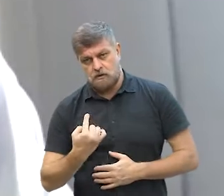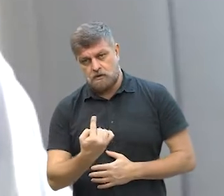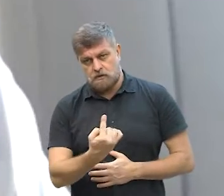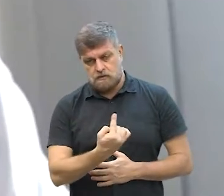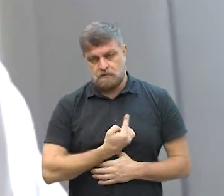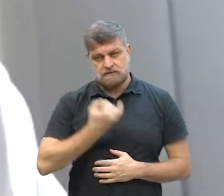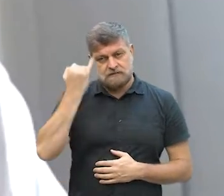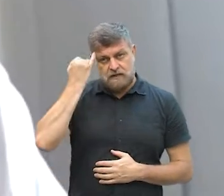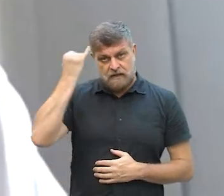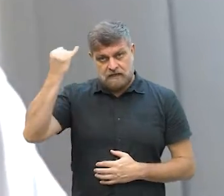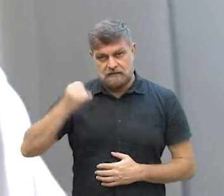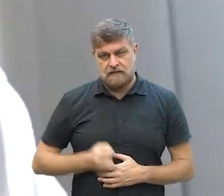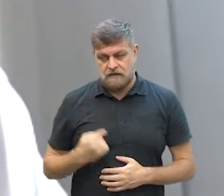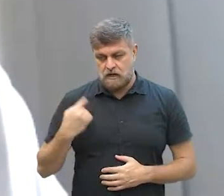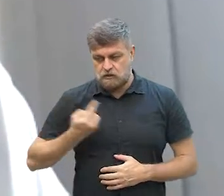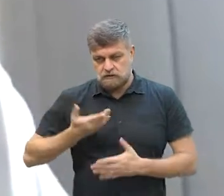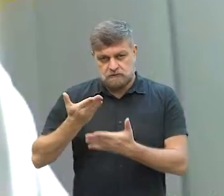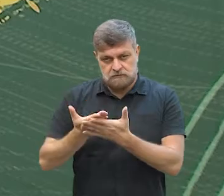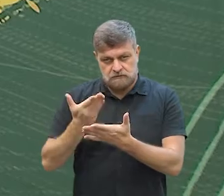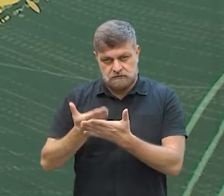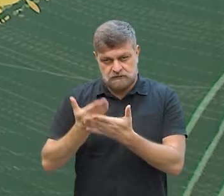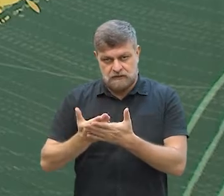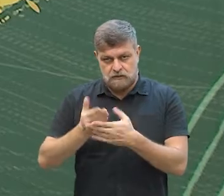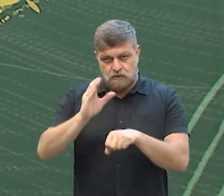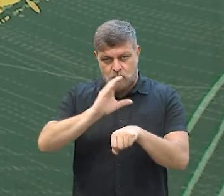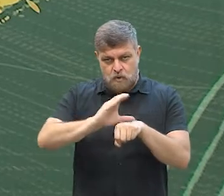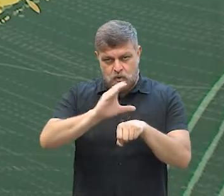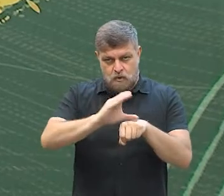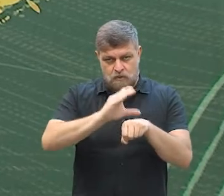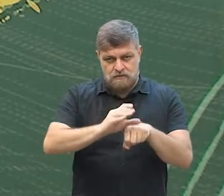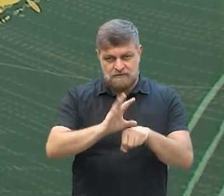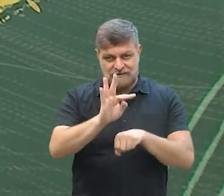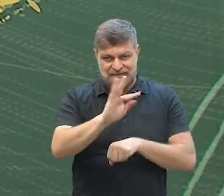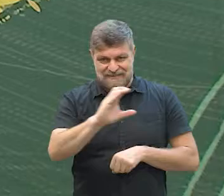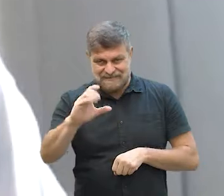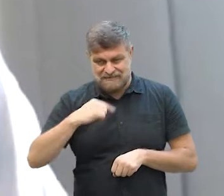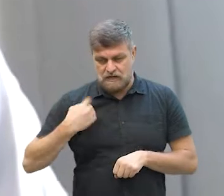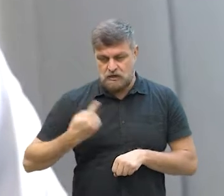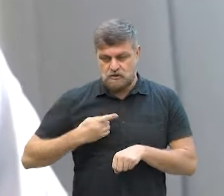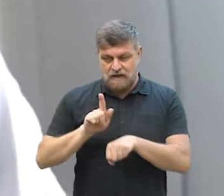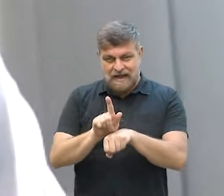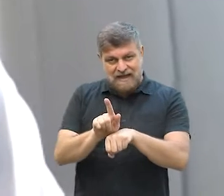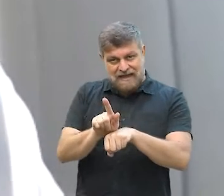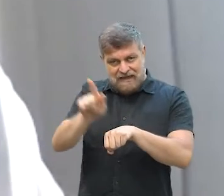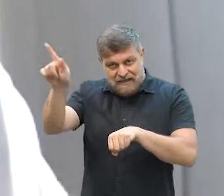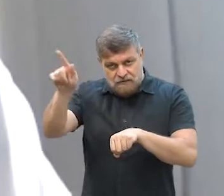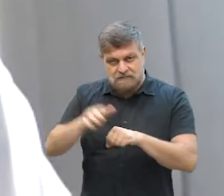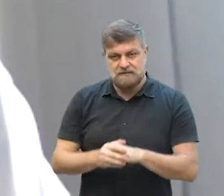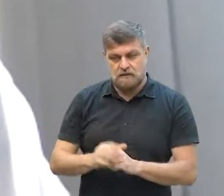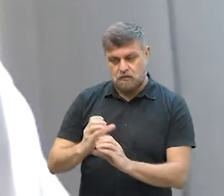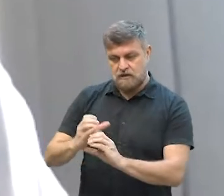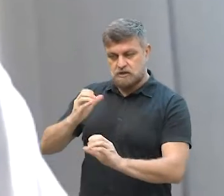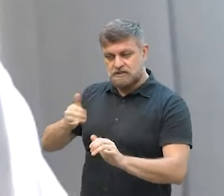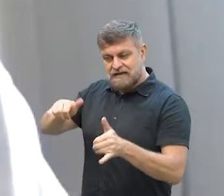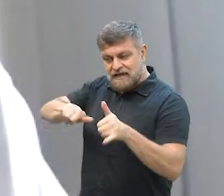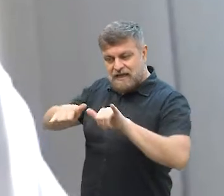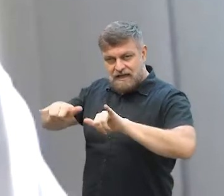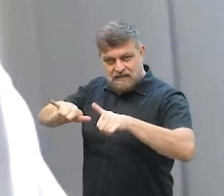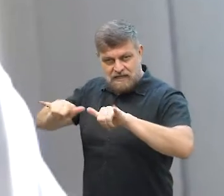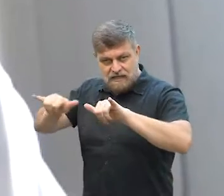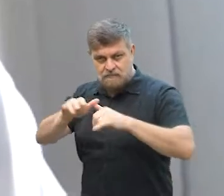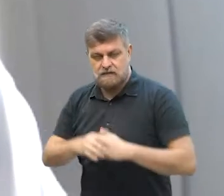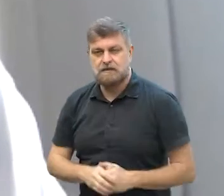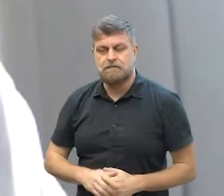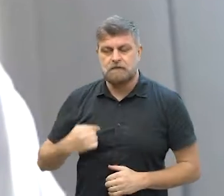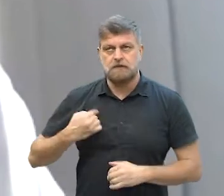Essa ideia veio do nosso trabalho de conclusão de curso, né? A gente está se graduando agora em engenharia química e a gente começou a